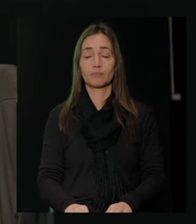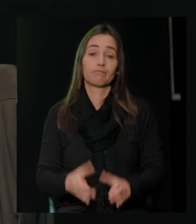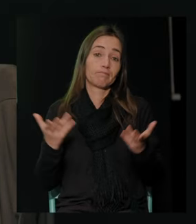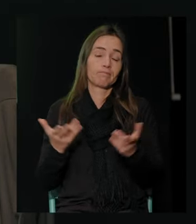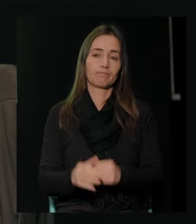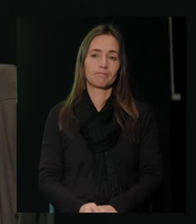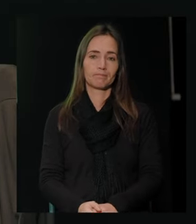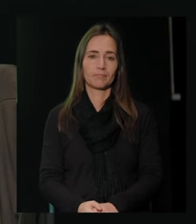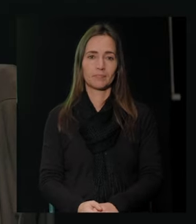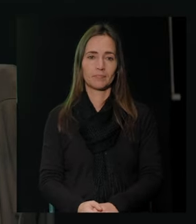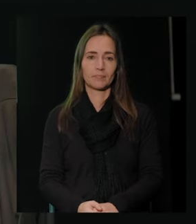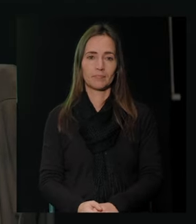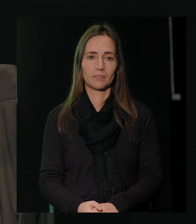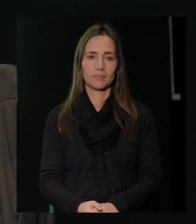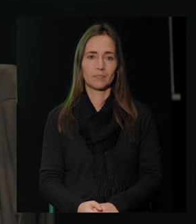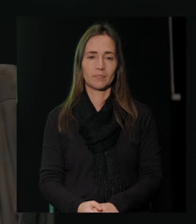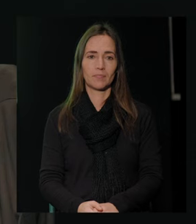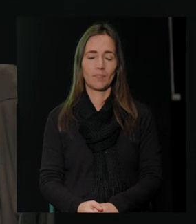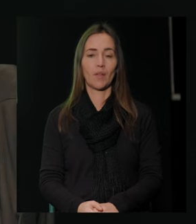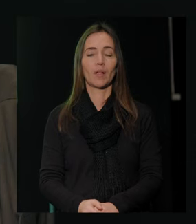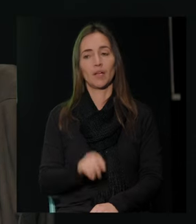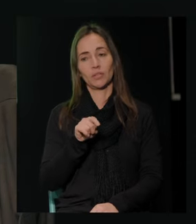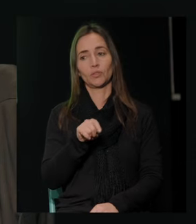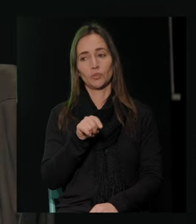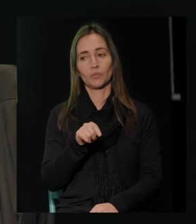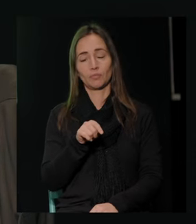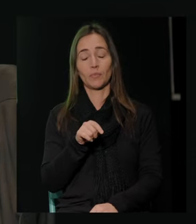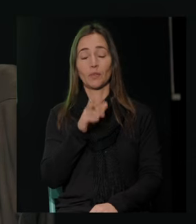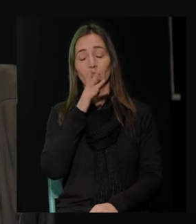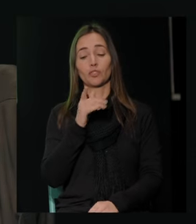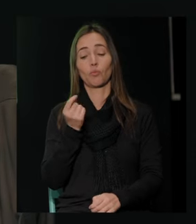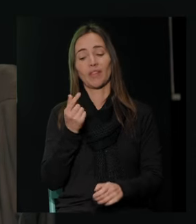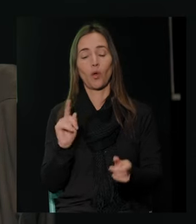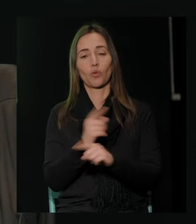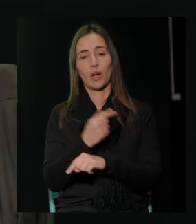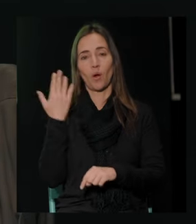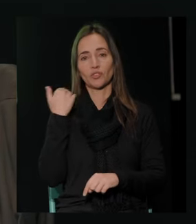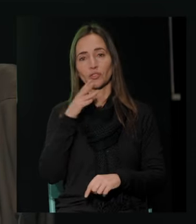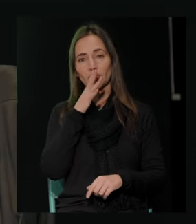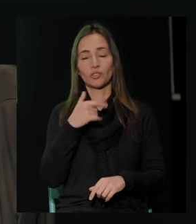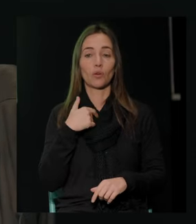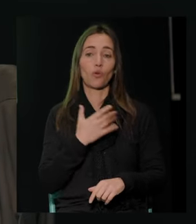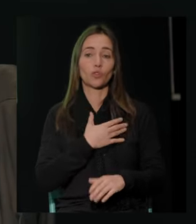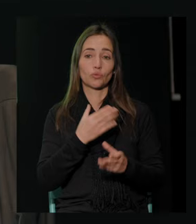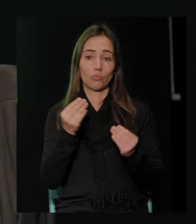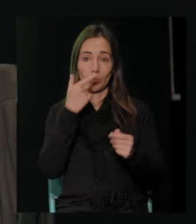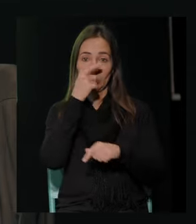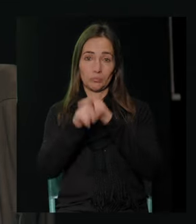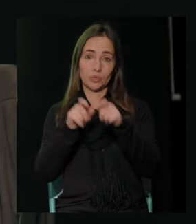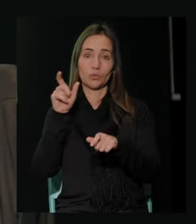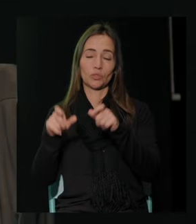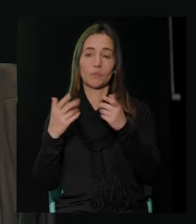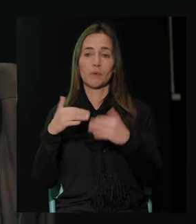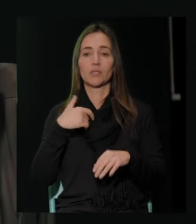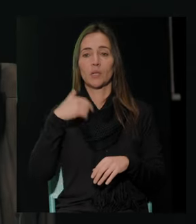enfim, ou seja, isto vai contradiz um bocadinho aquilo que eu estava a dizer. Ou seja, eu tenho imensa admiração por essas pessoas, mas